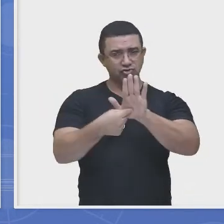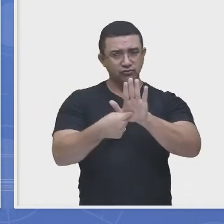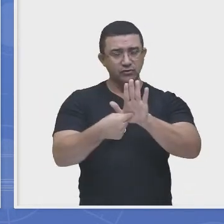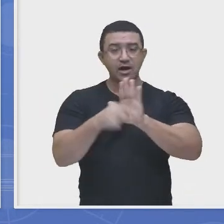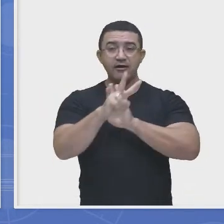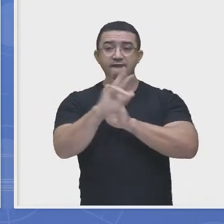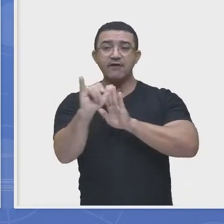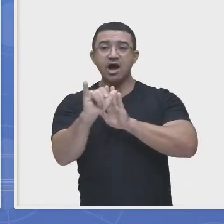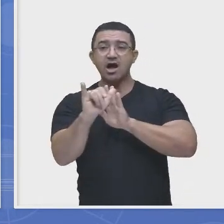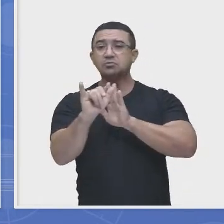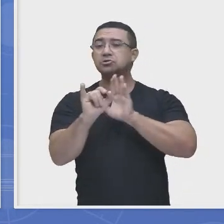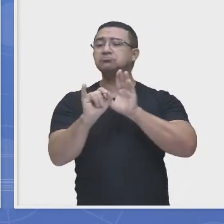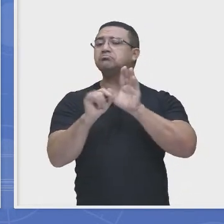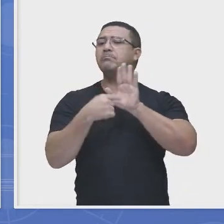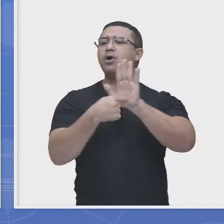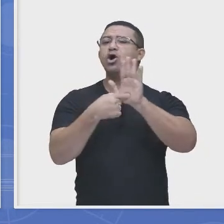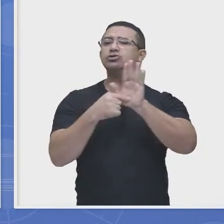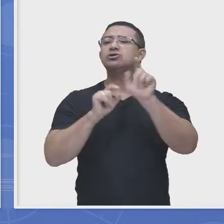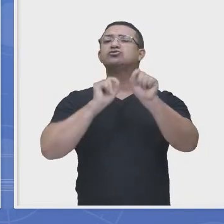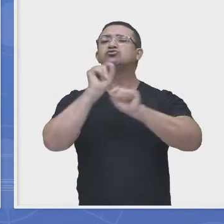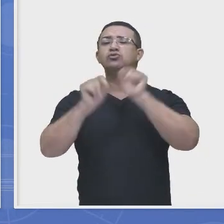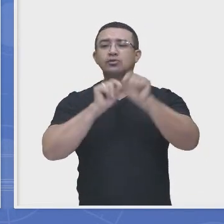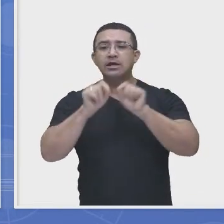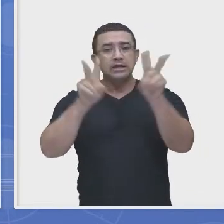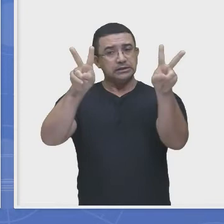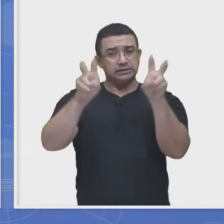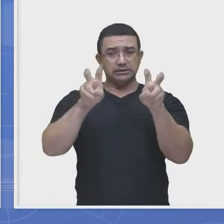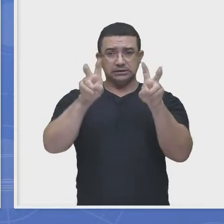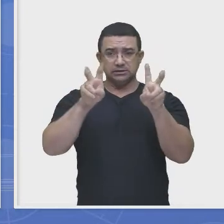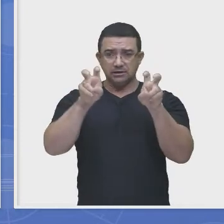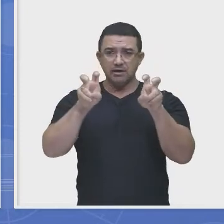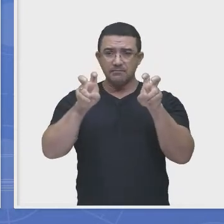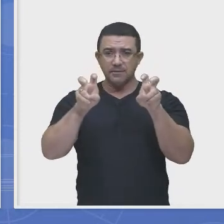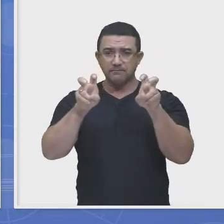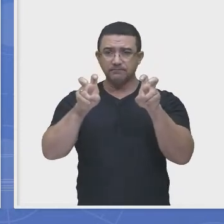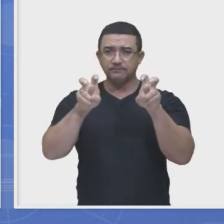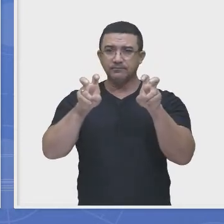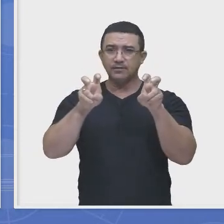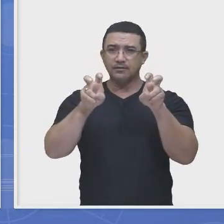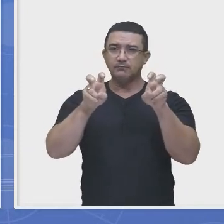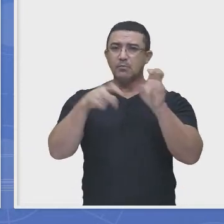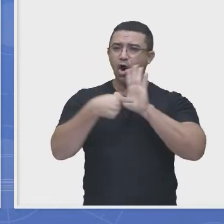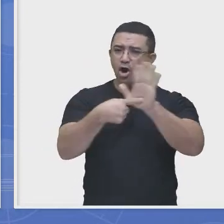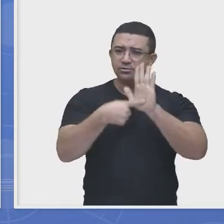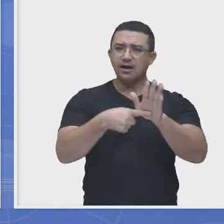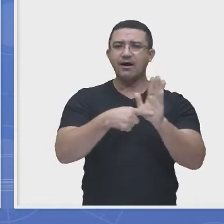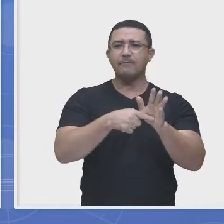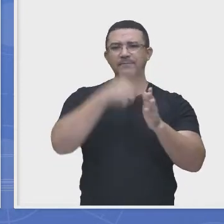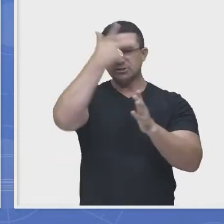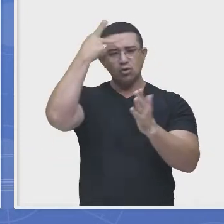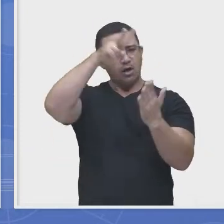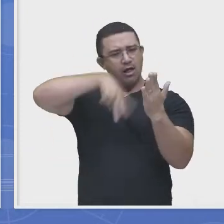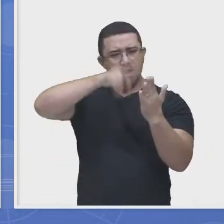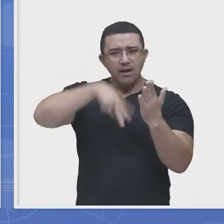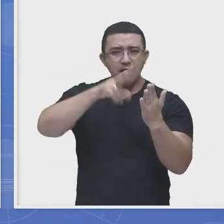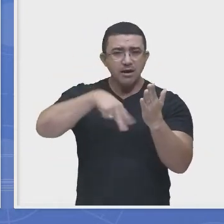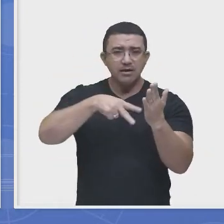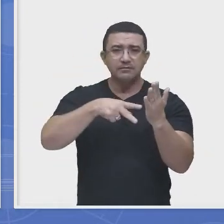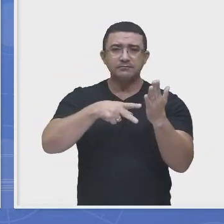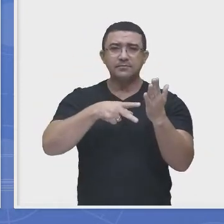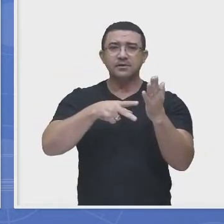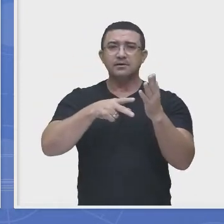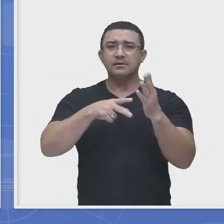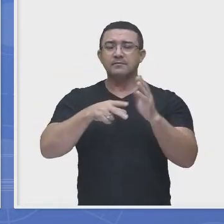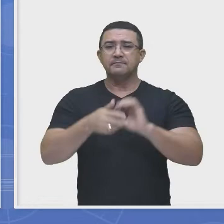vai buscar apresentar determinada temática ali ao seu leitor, não é? Sem,